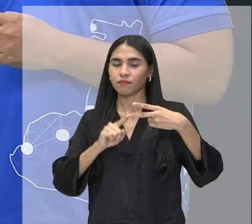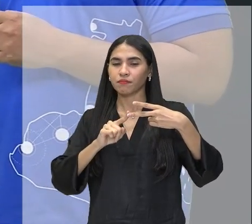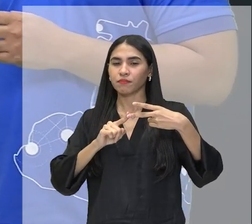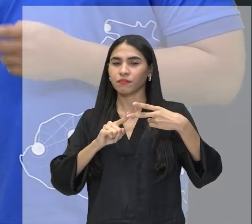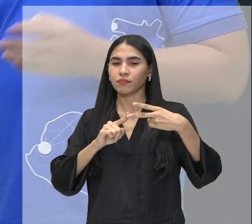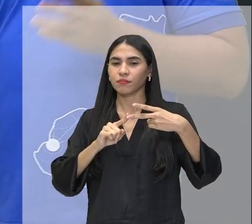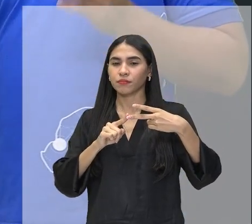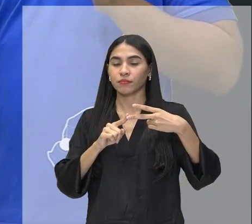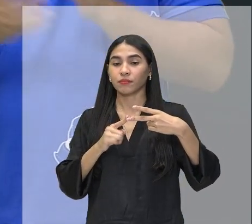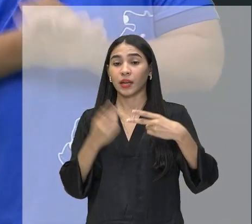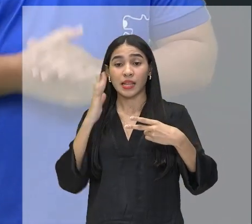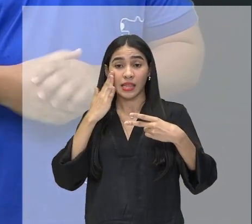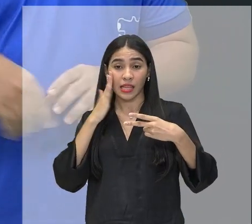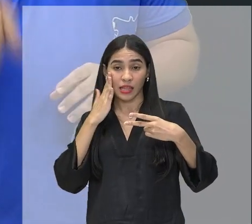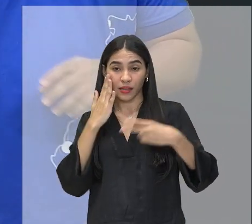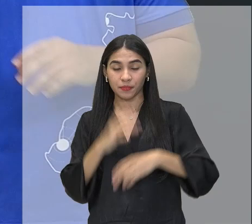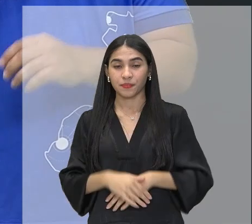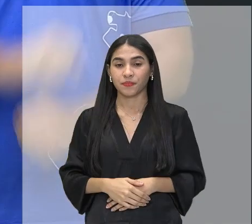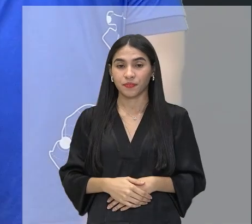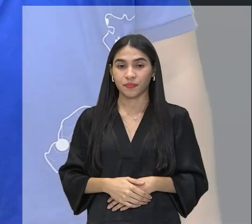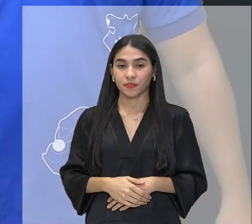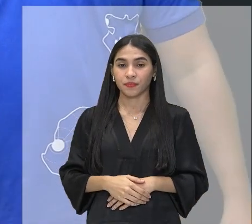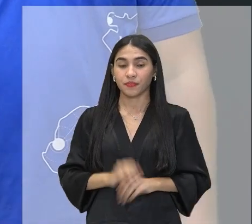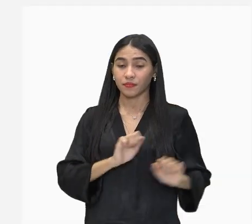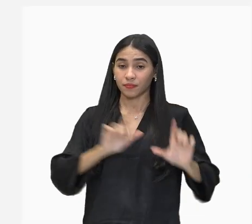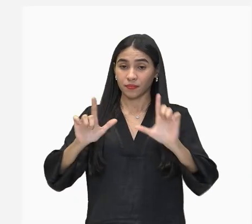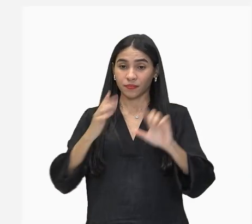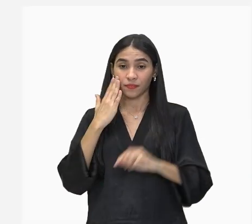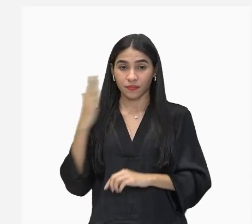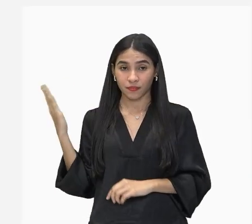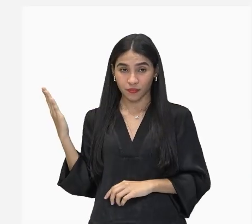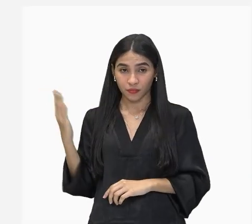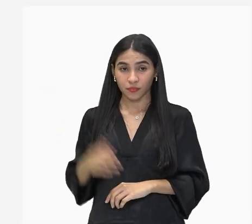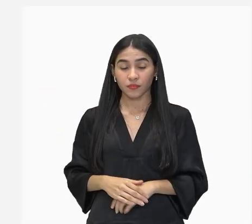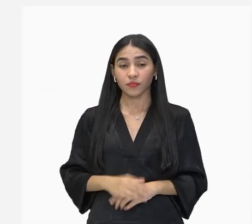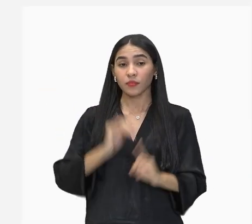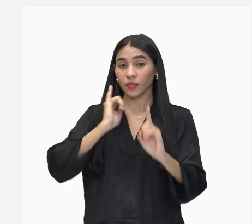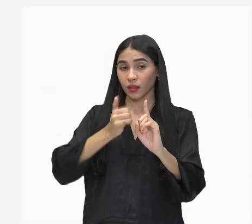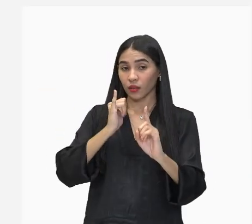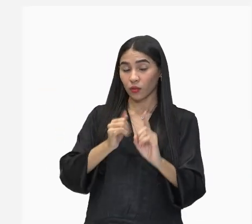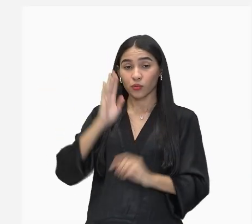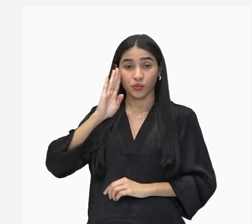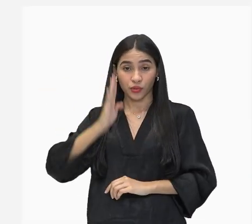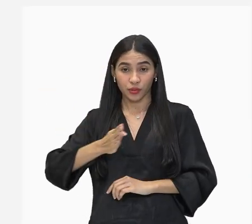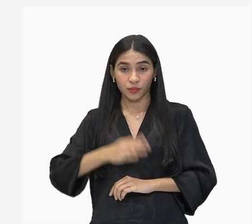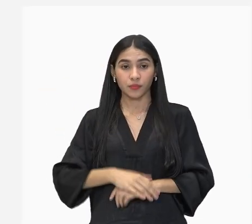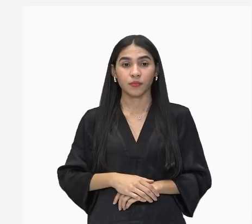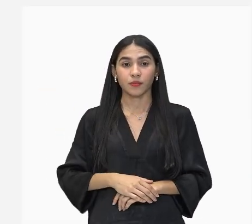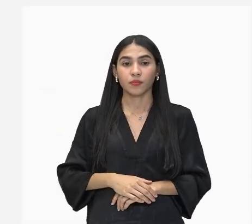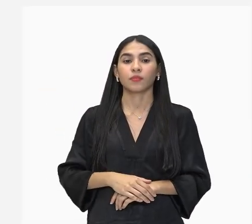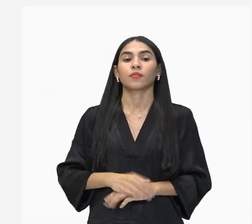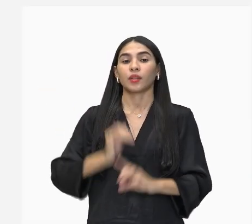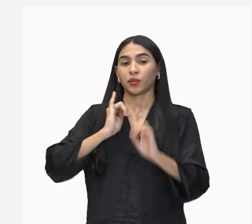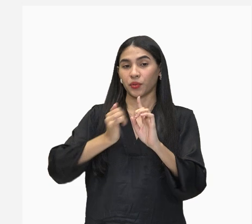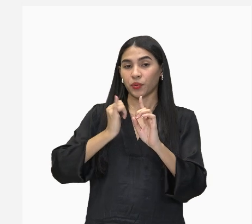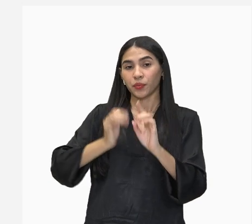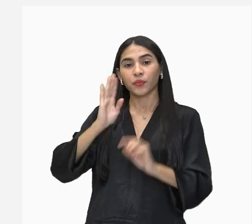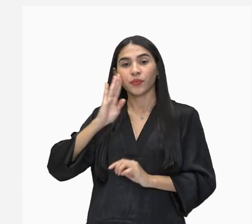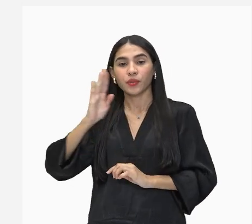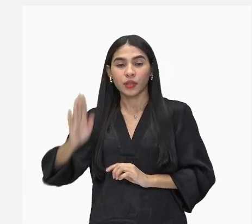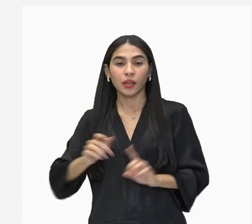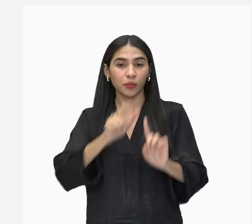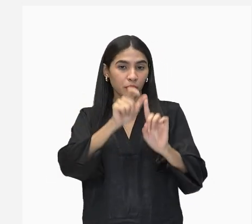esses discursos? Então, venham comigo. Colocando aí o nosso texto, começamos pelo discurso direto. No discurso direto,